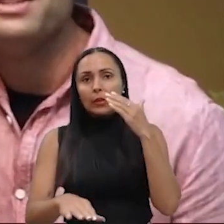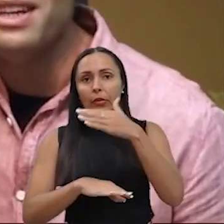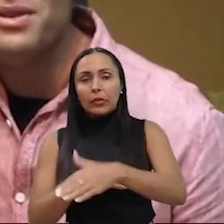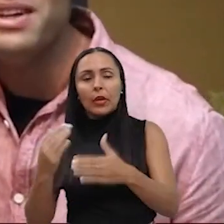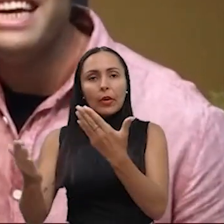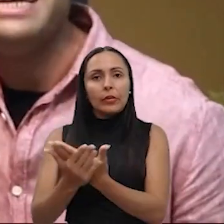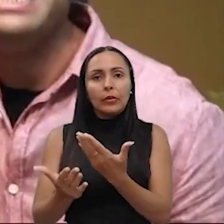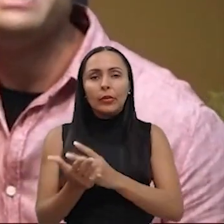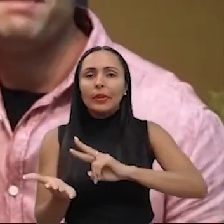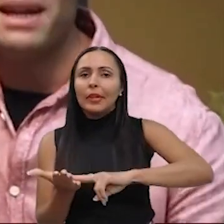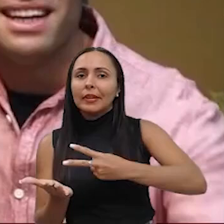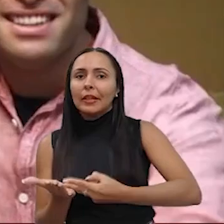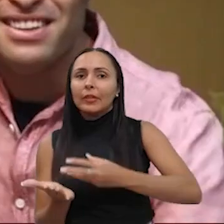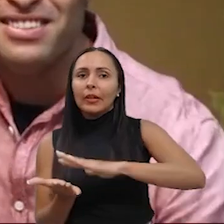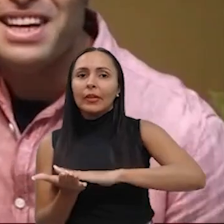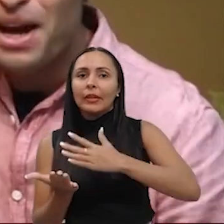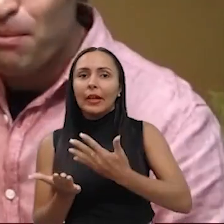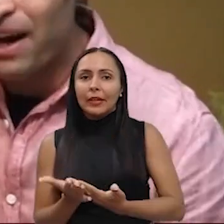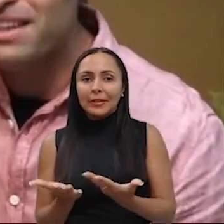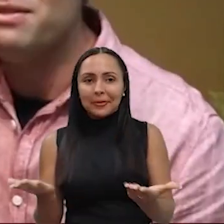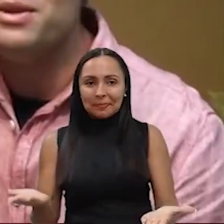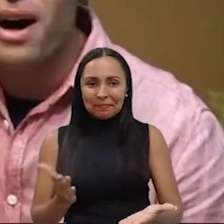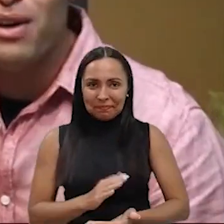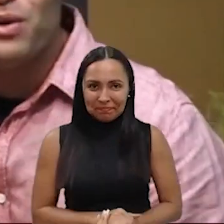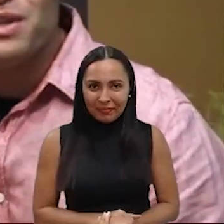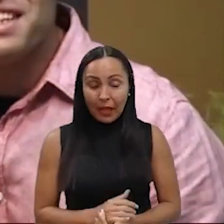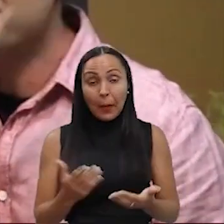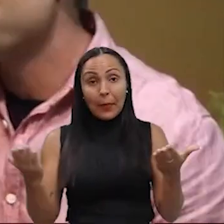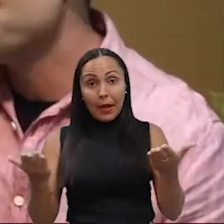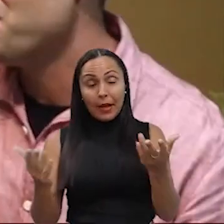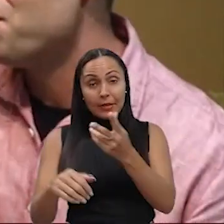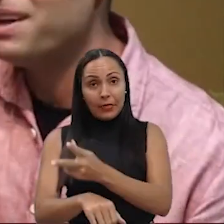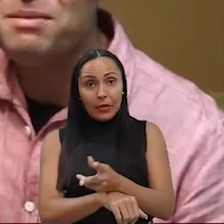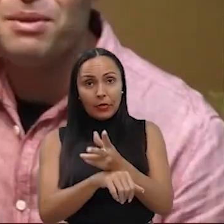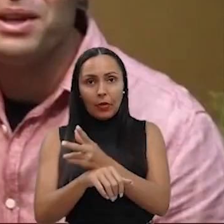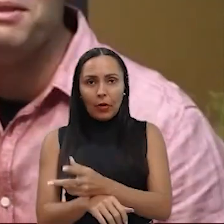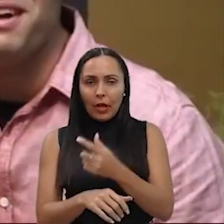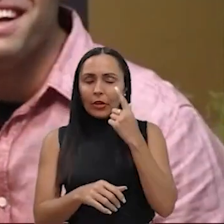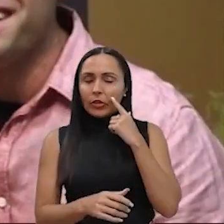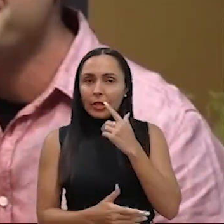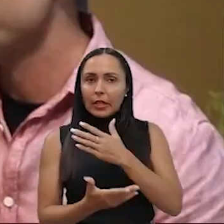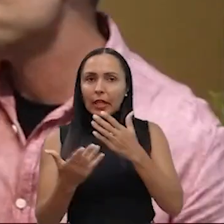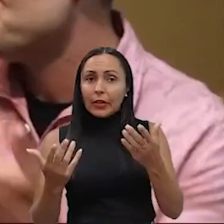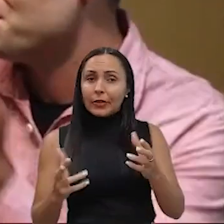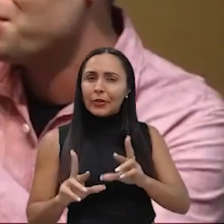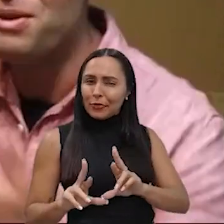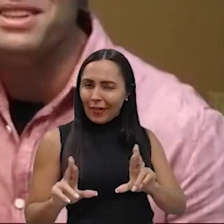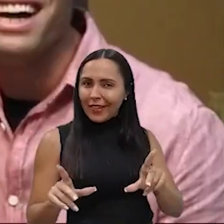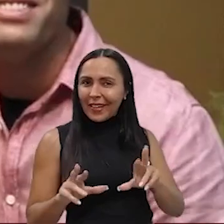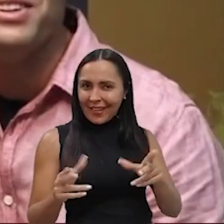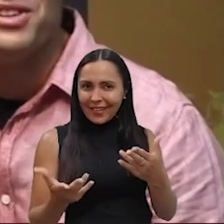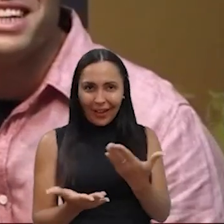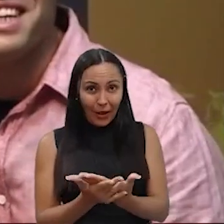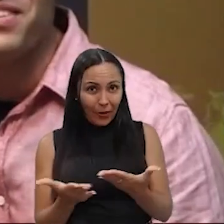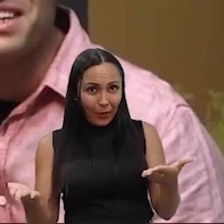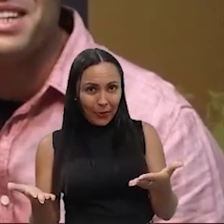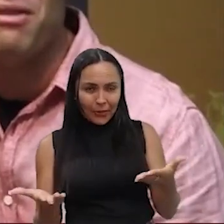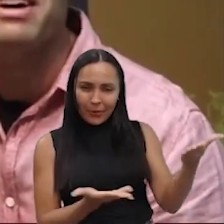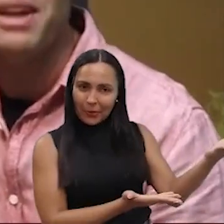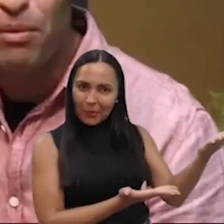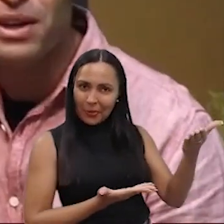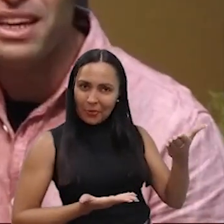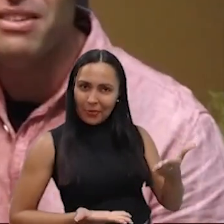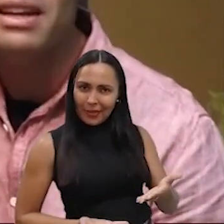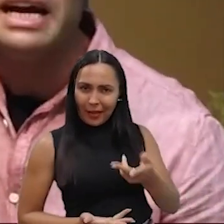da Tradução e Interpretação. Para essa videoaula, hoje a gente está aqui no formato um pouquinho diferente, temos um convidado ilustre aqui para a